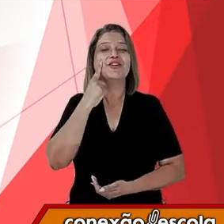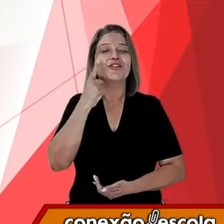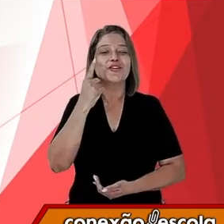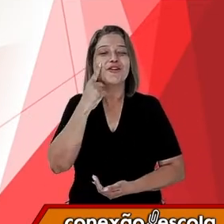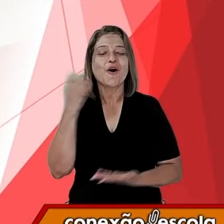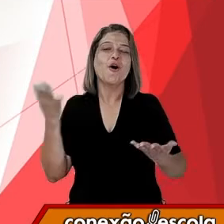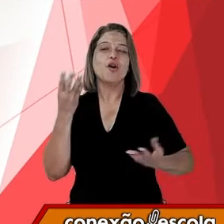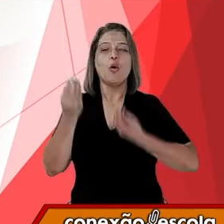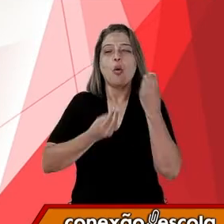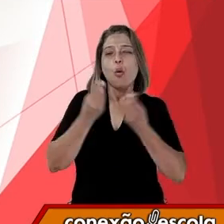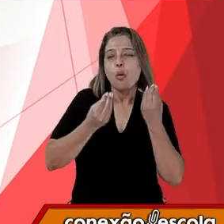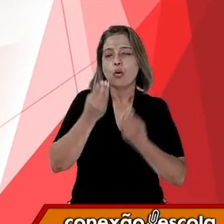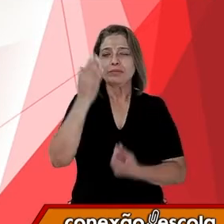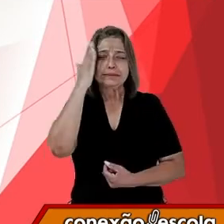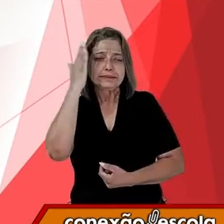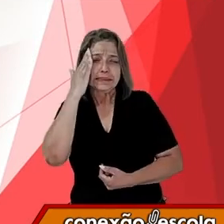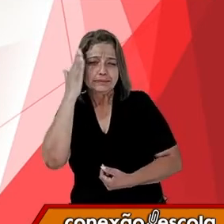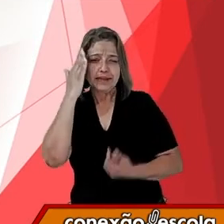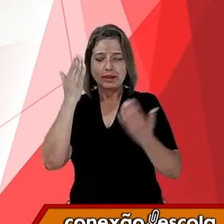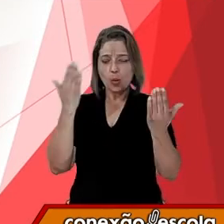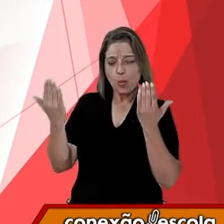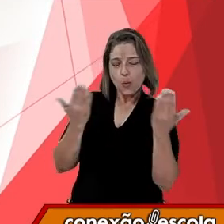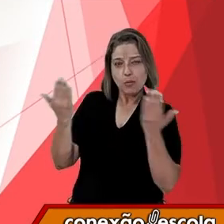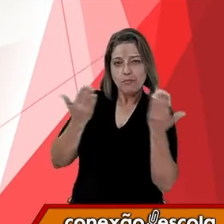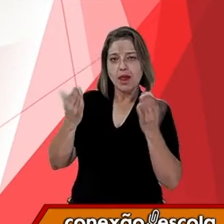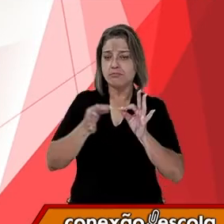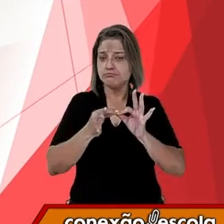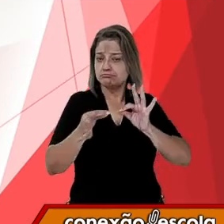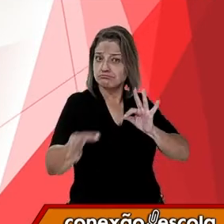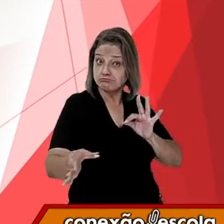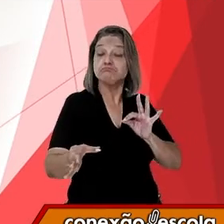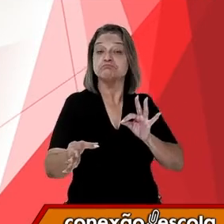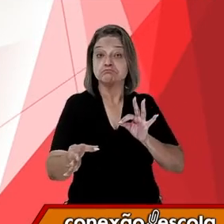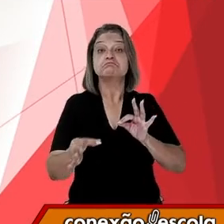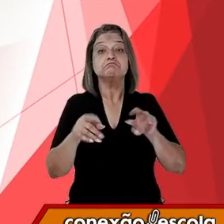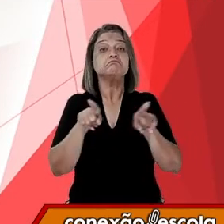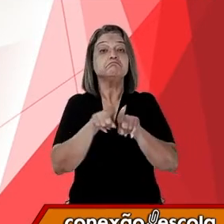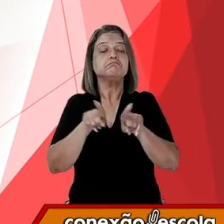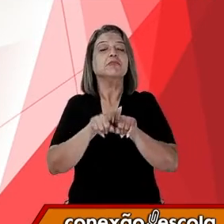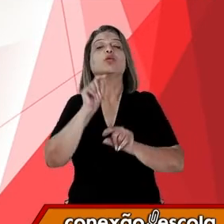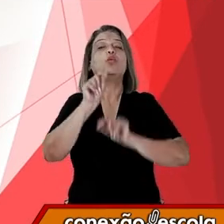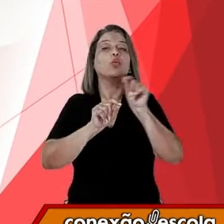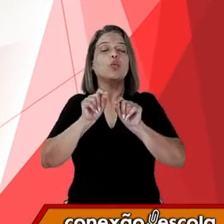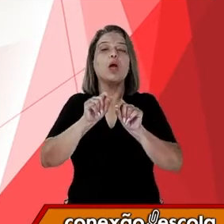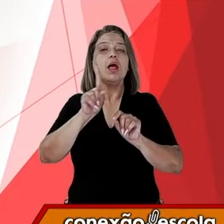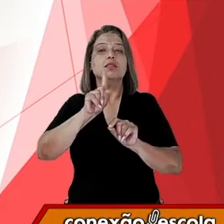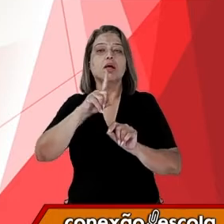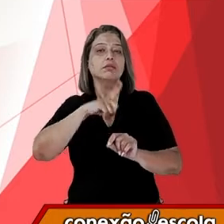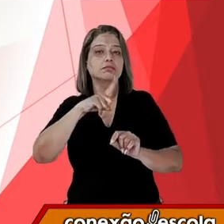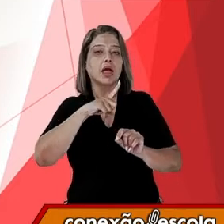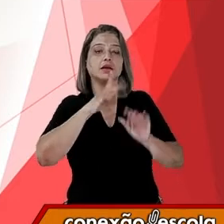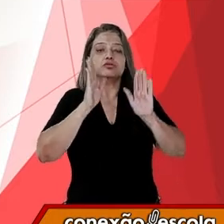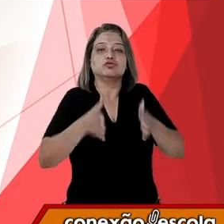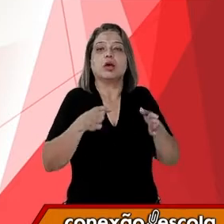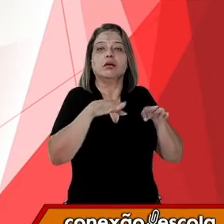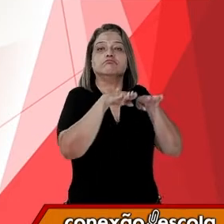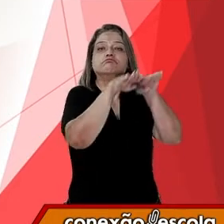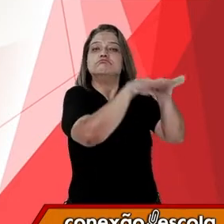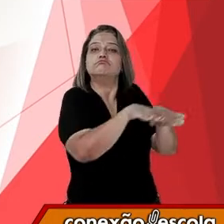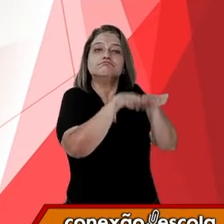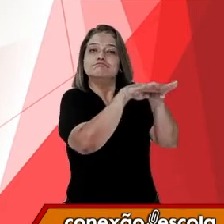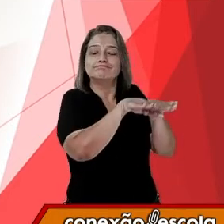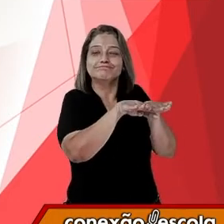Estimar, medir e comparar comprimentos usando unidades de medida não padronizadas.